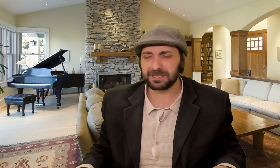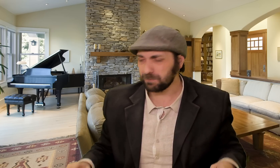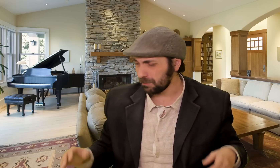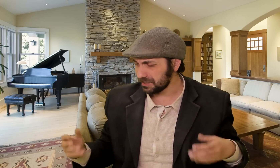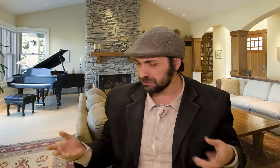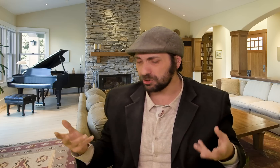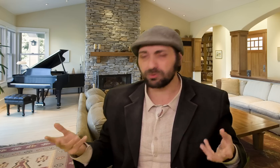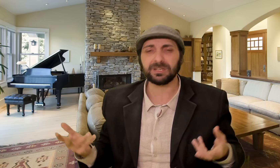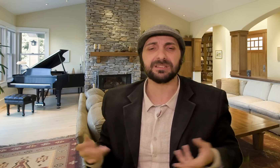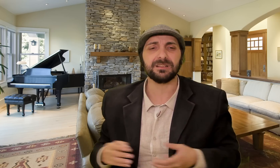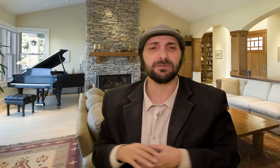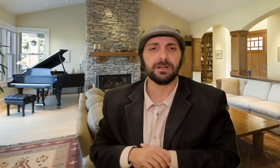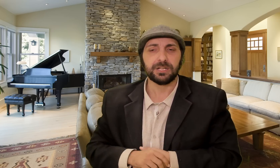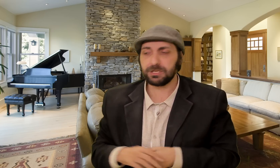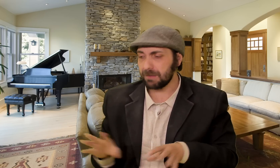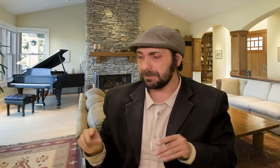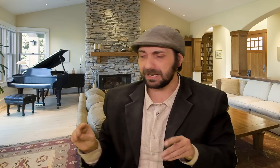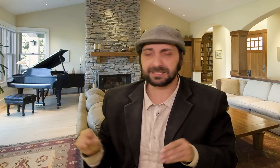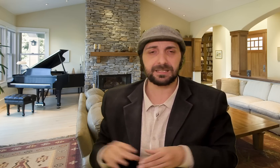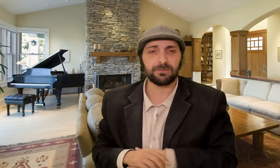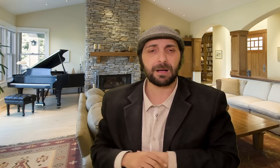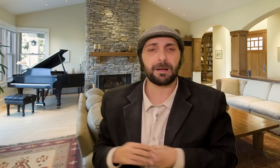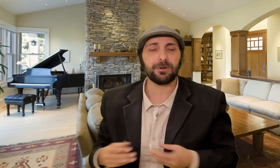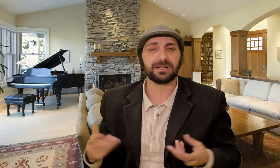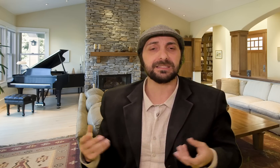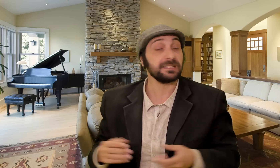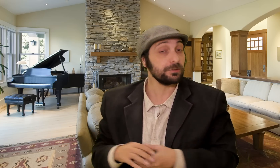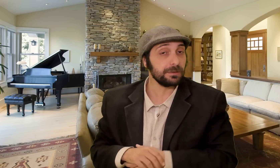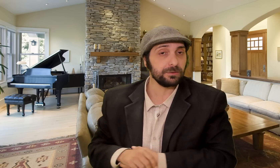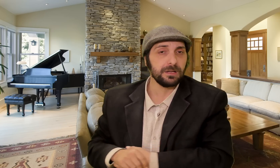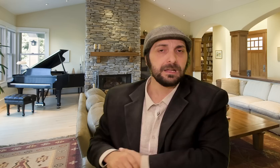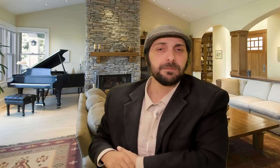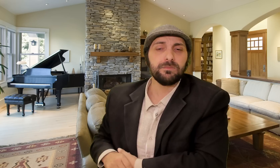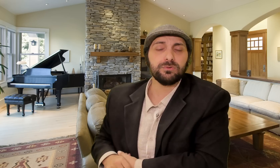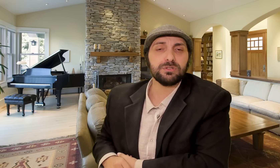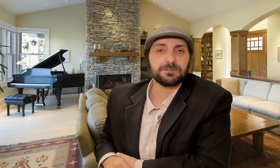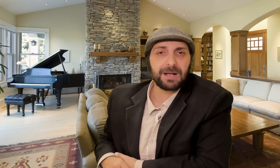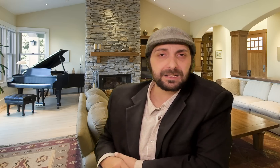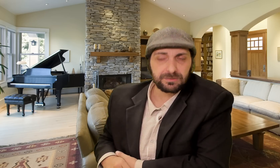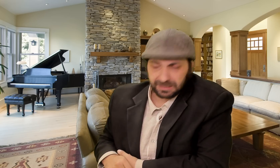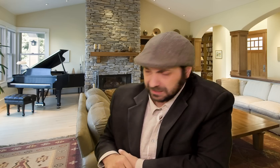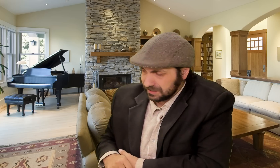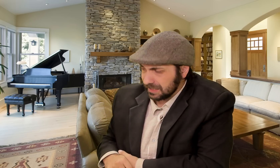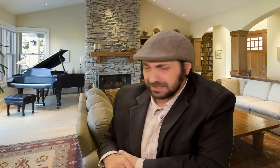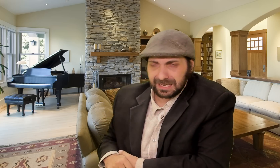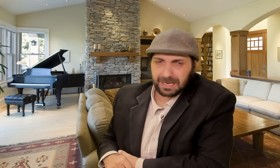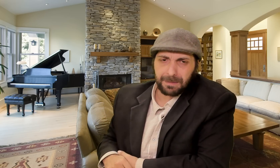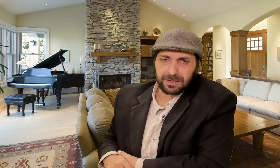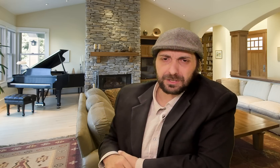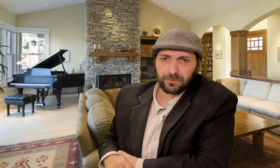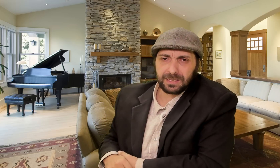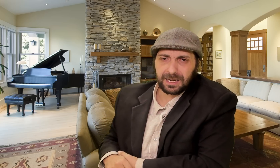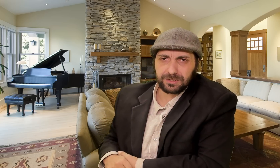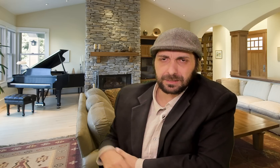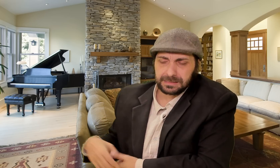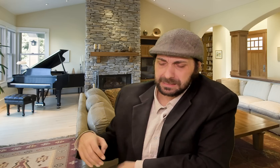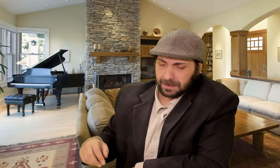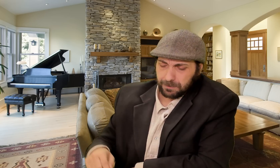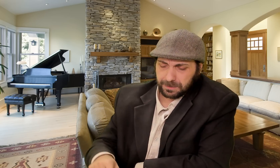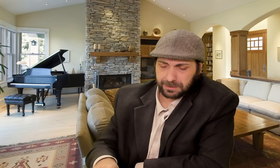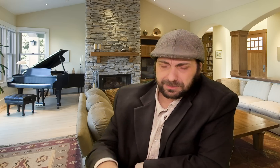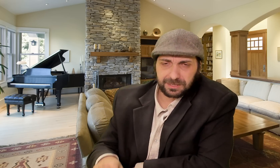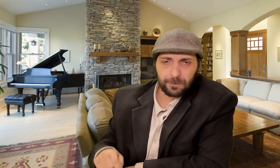é Mundial Rapaz esse processo de sucção de mamelação a má melancia tá tomando muito espaço tem que ser tem que acabar com a gente tá fuleragem